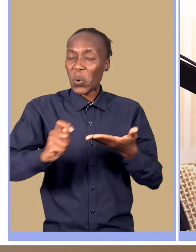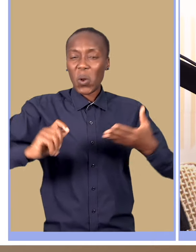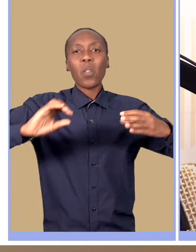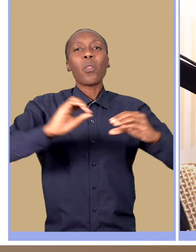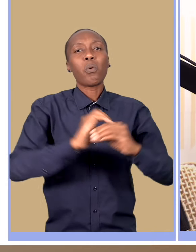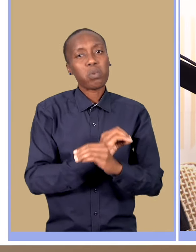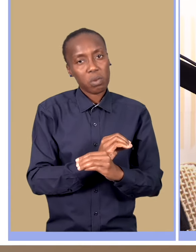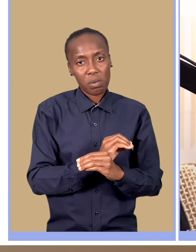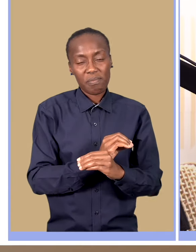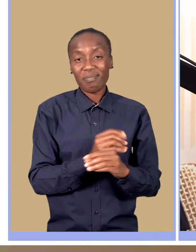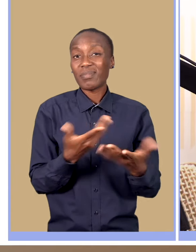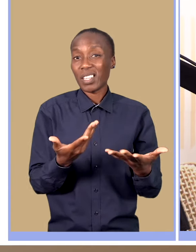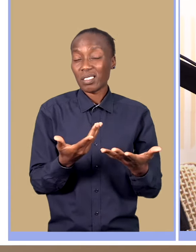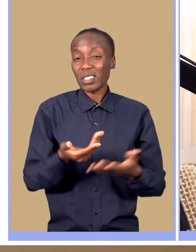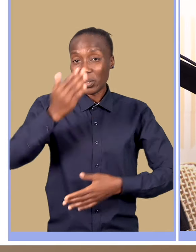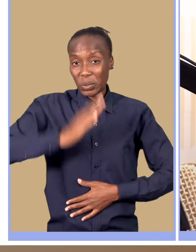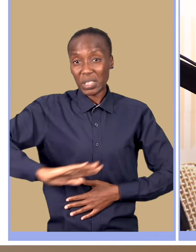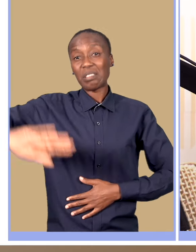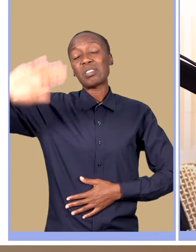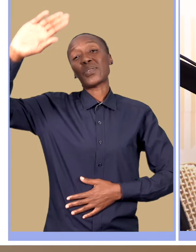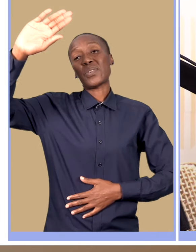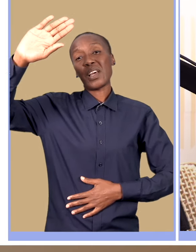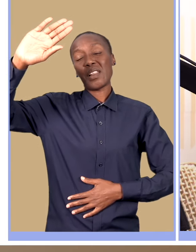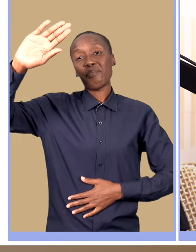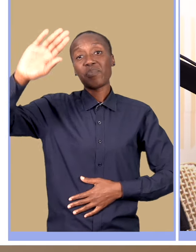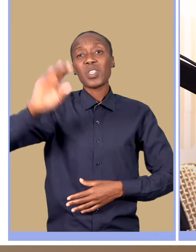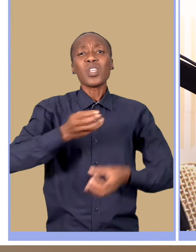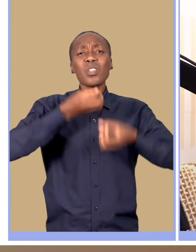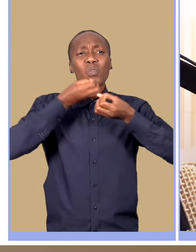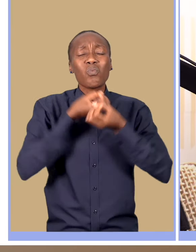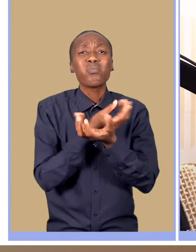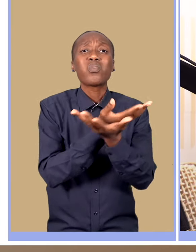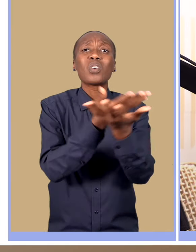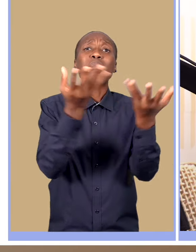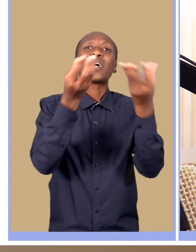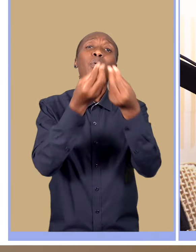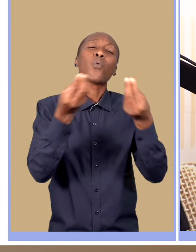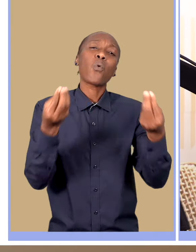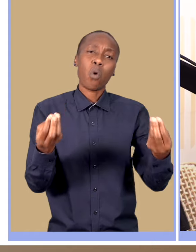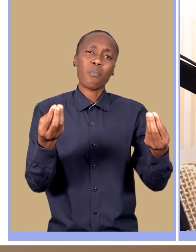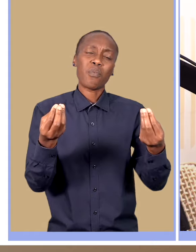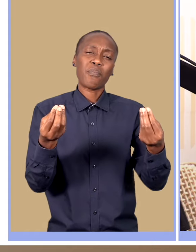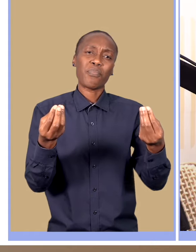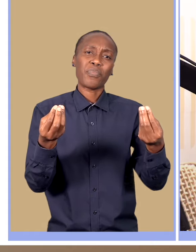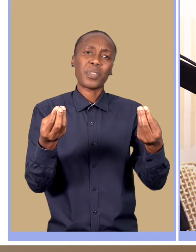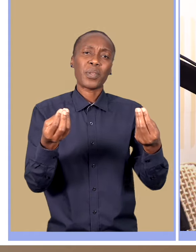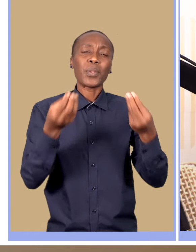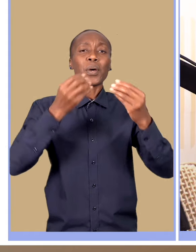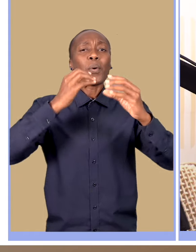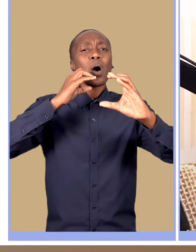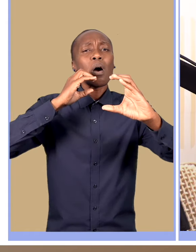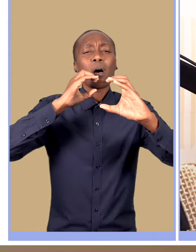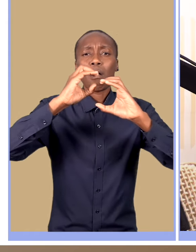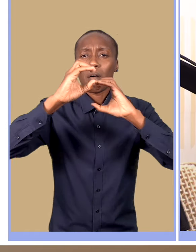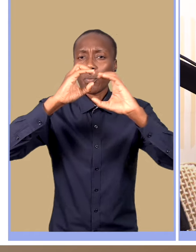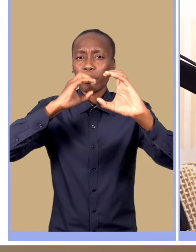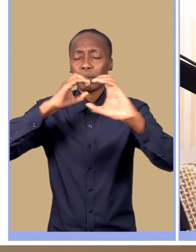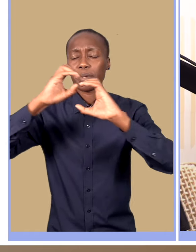nacional, não é? E enfim, é esta questão, então, neste sentido, para fazer uma